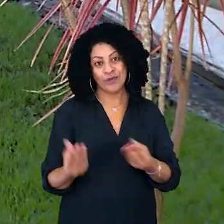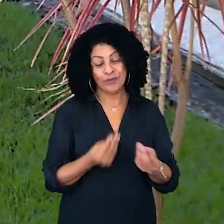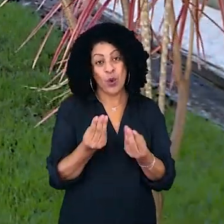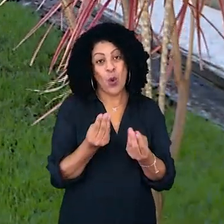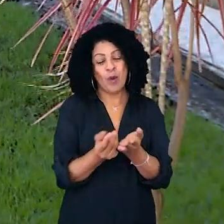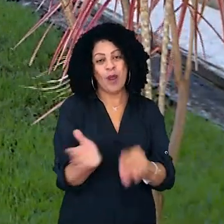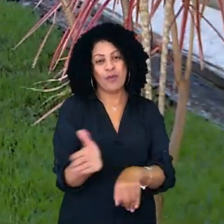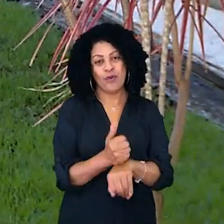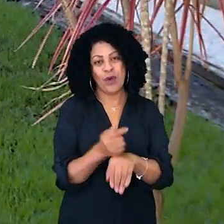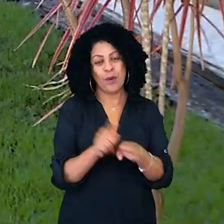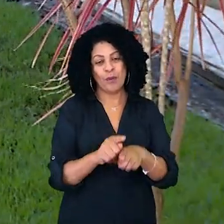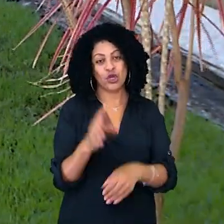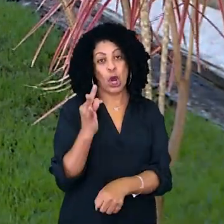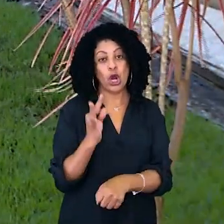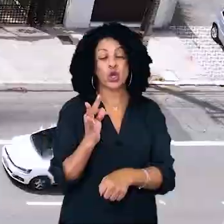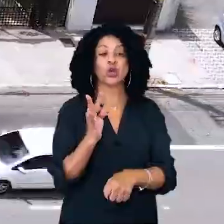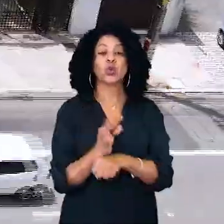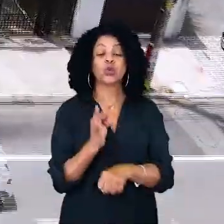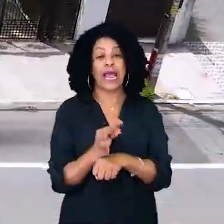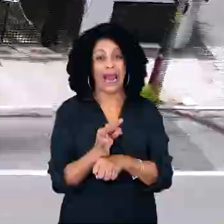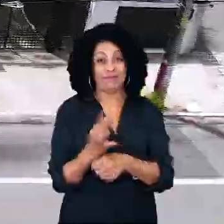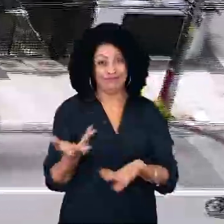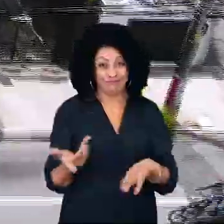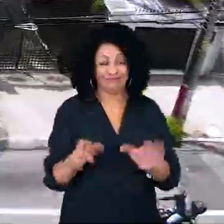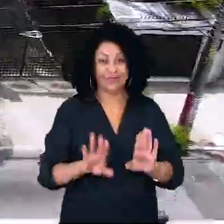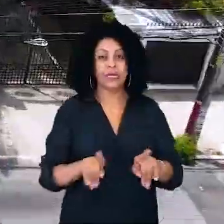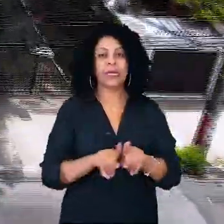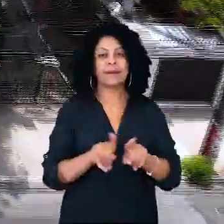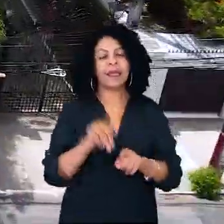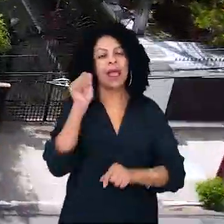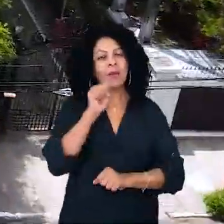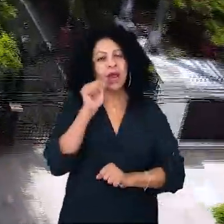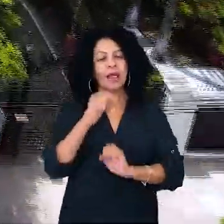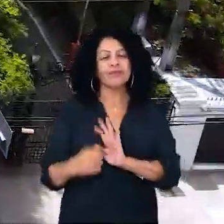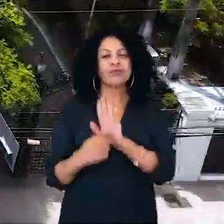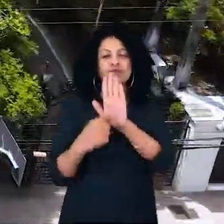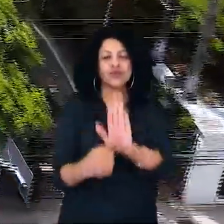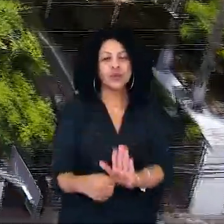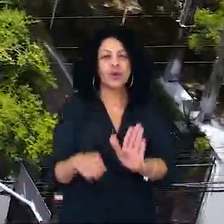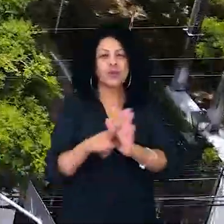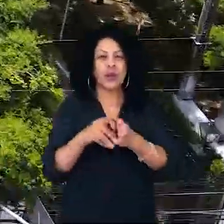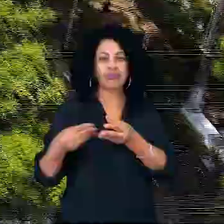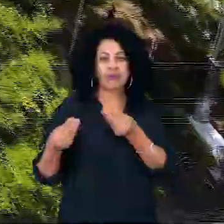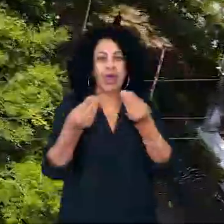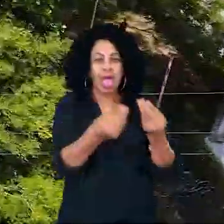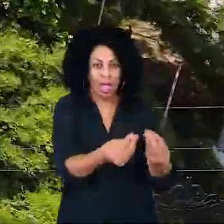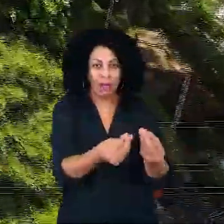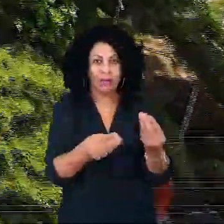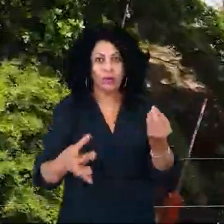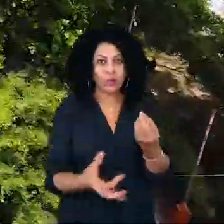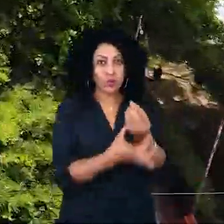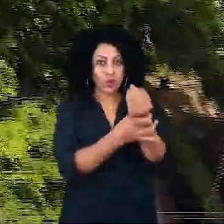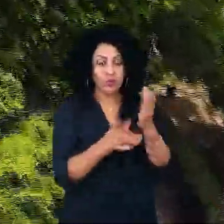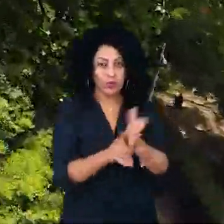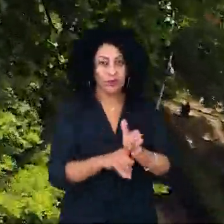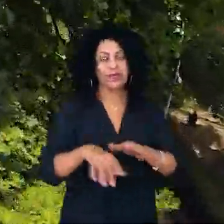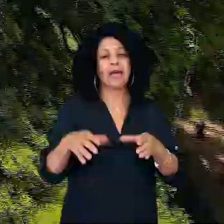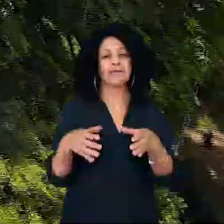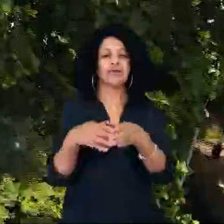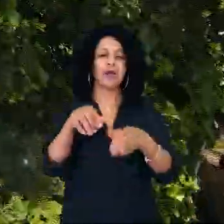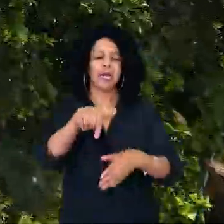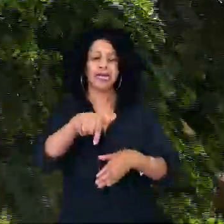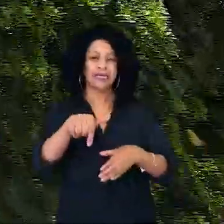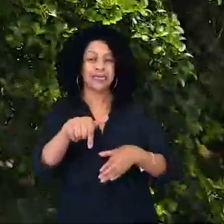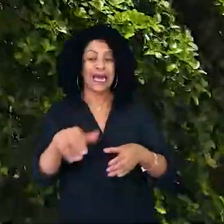uma antecipação de tutela. A trabalhadora, então, apresentou um mandado de segurança no Tribunal Regional do Trabalho da